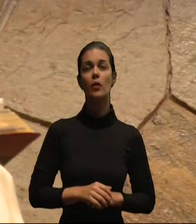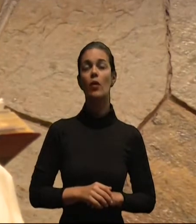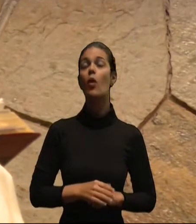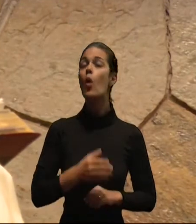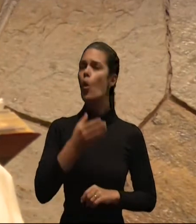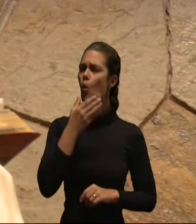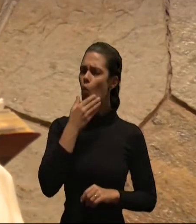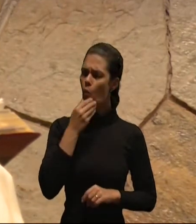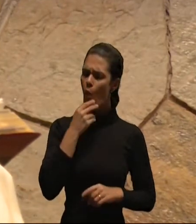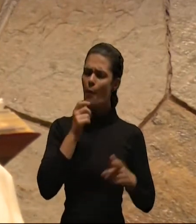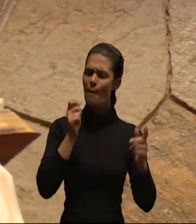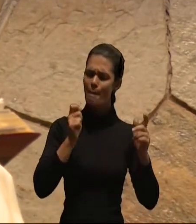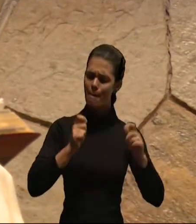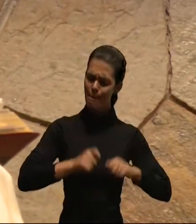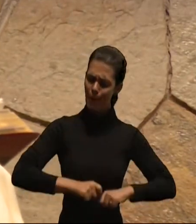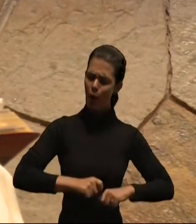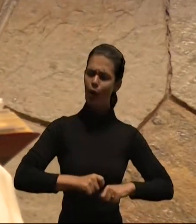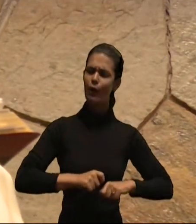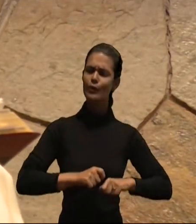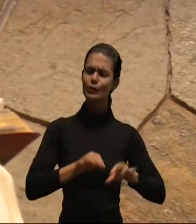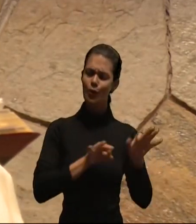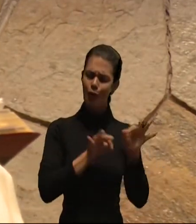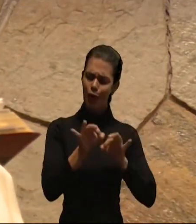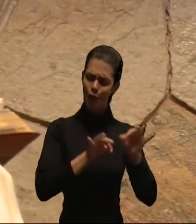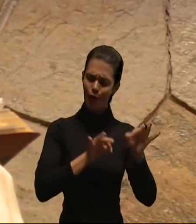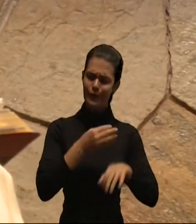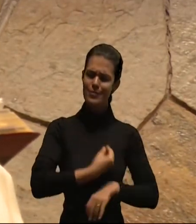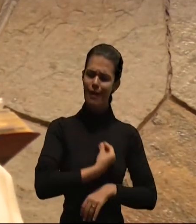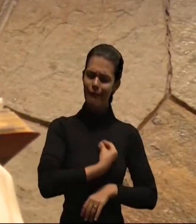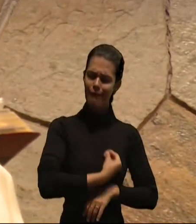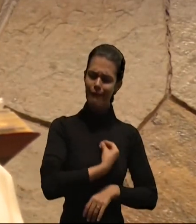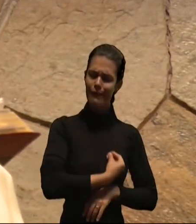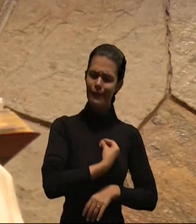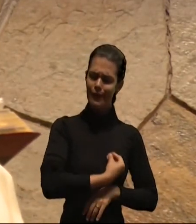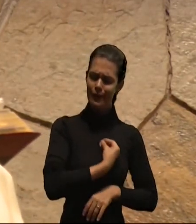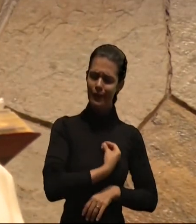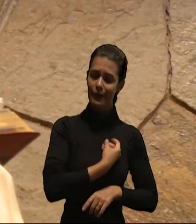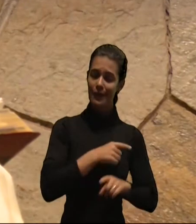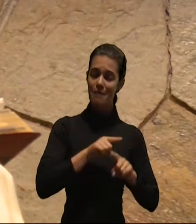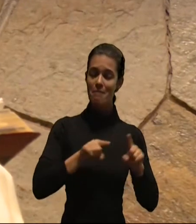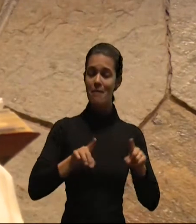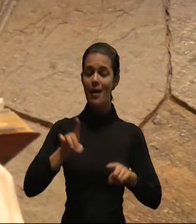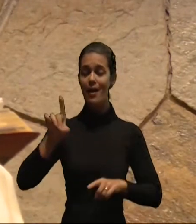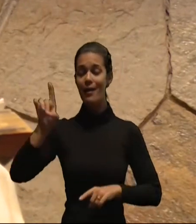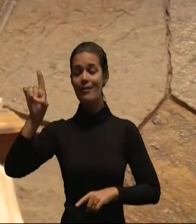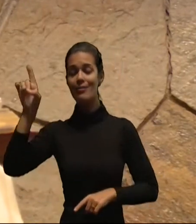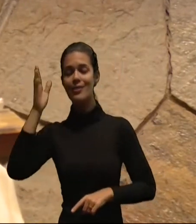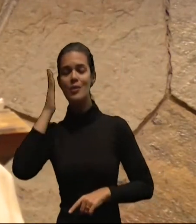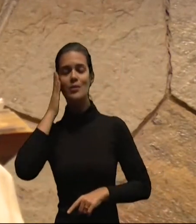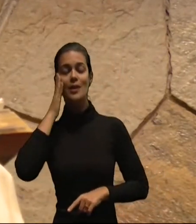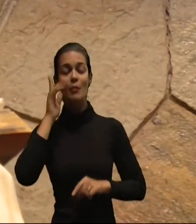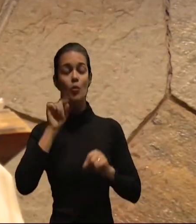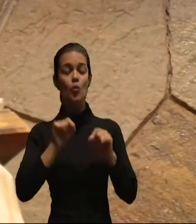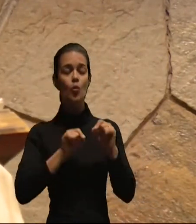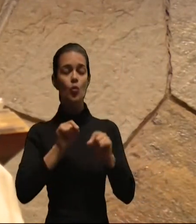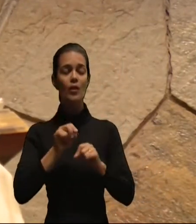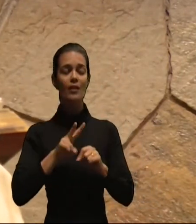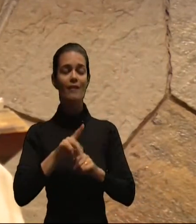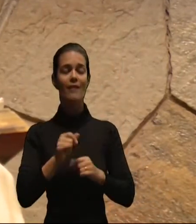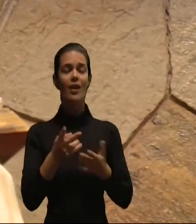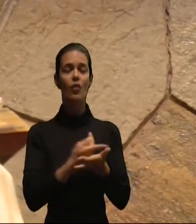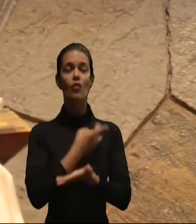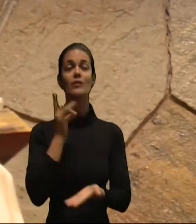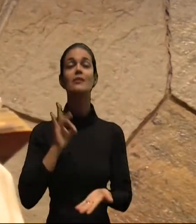planejar o seu caminho, mas o Senhor determina os seus passos.